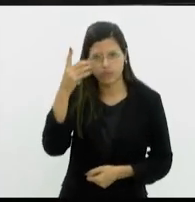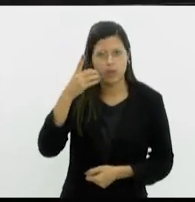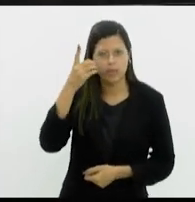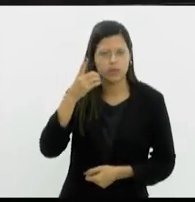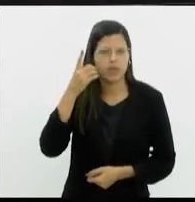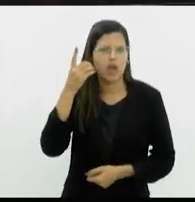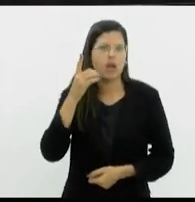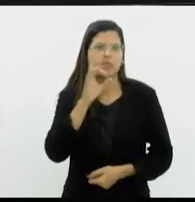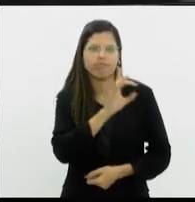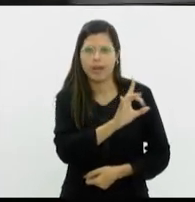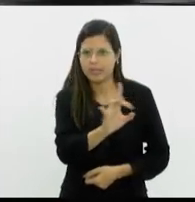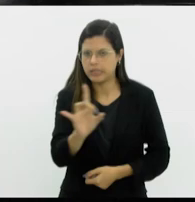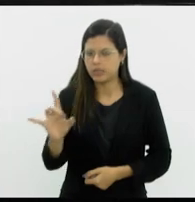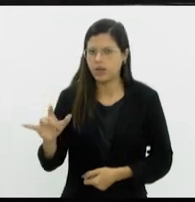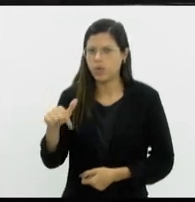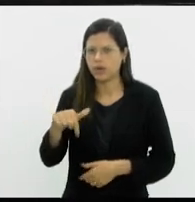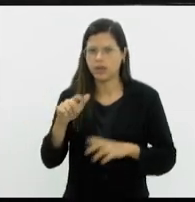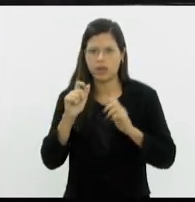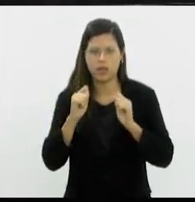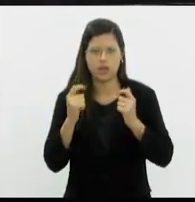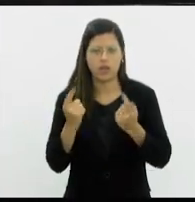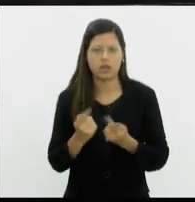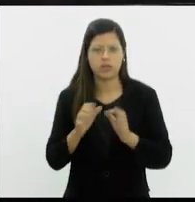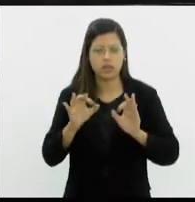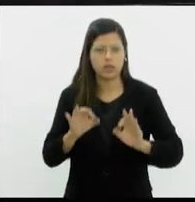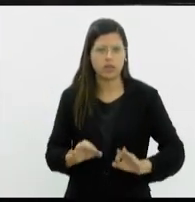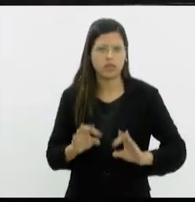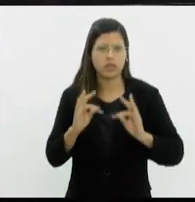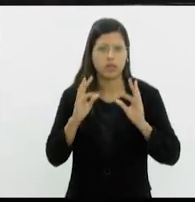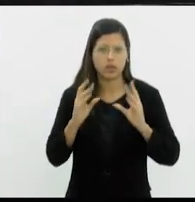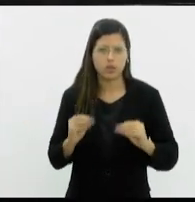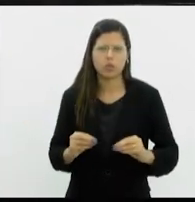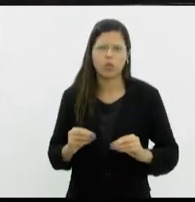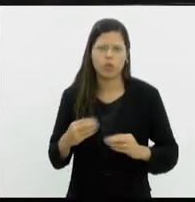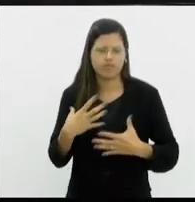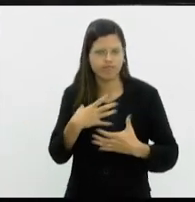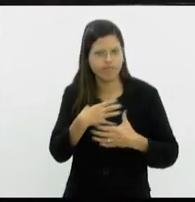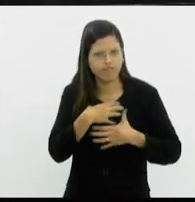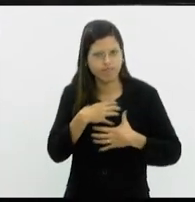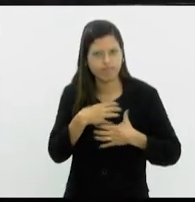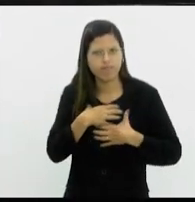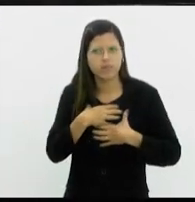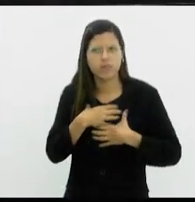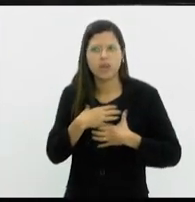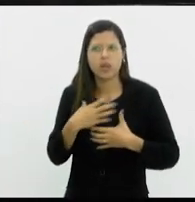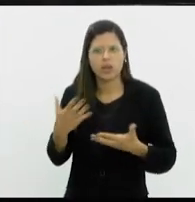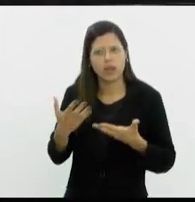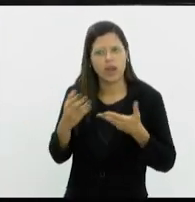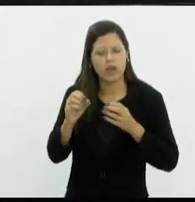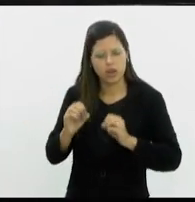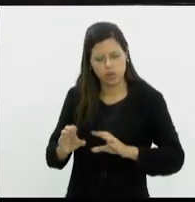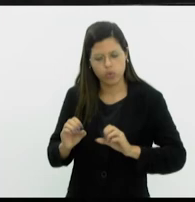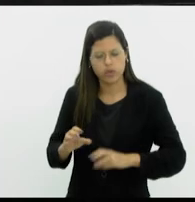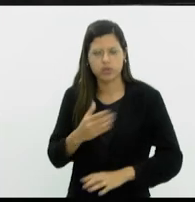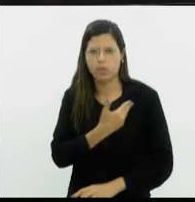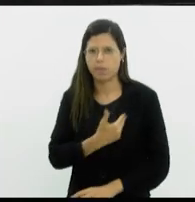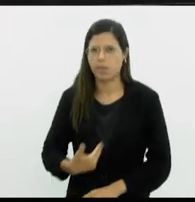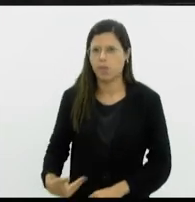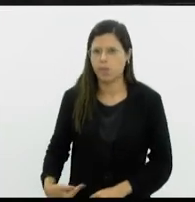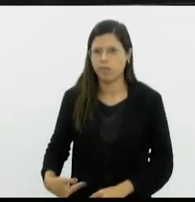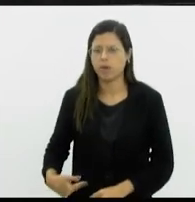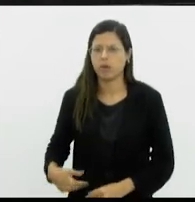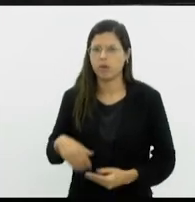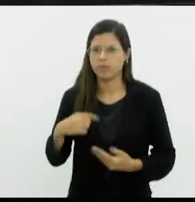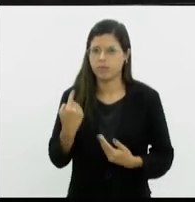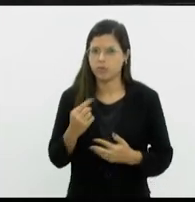um dos deputados, e eu tenho certeza que todos eles são sensíveis à educação pública, a gente espera